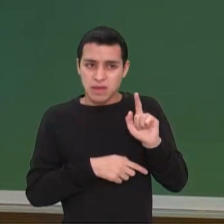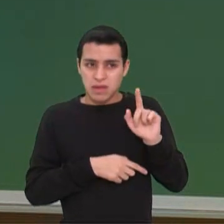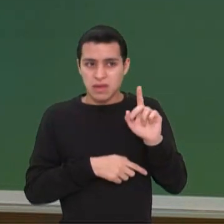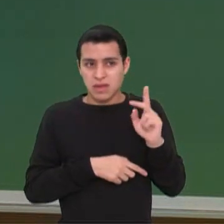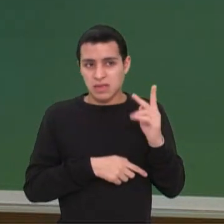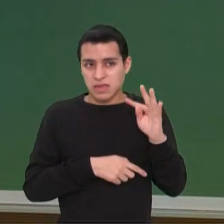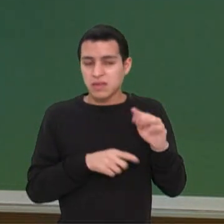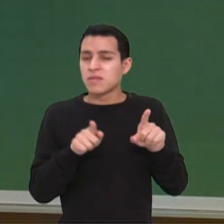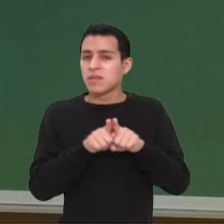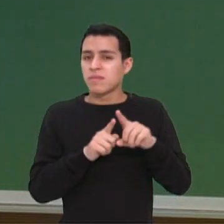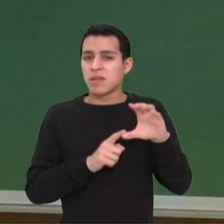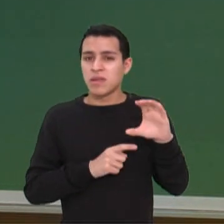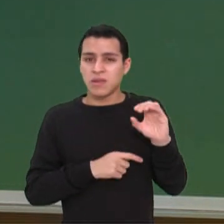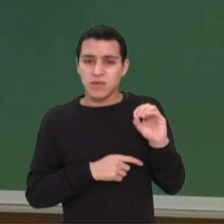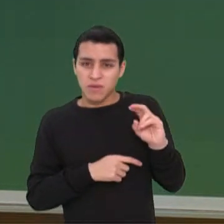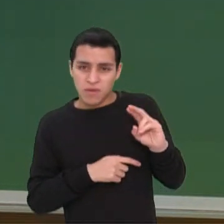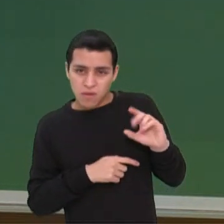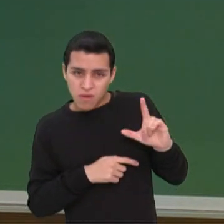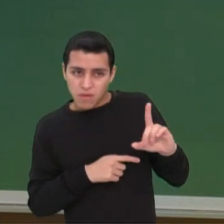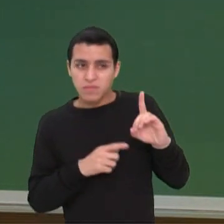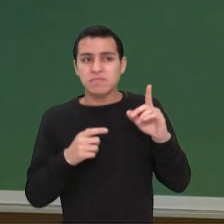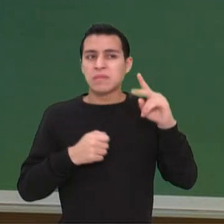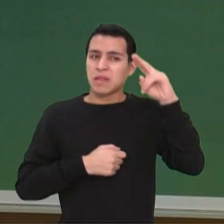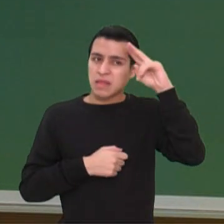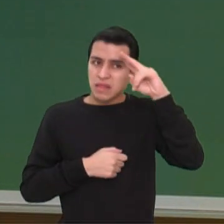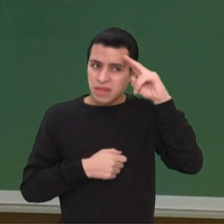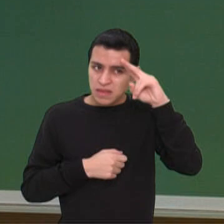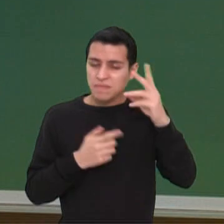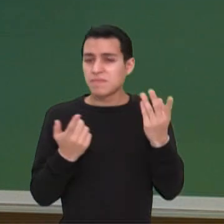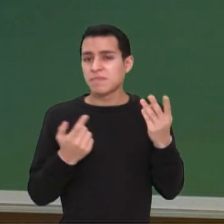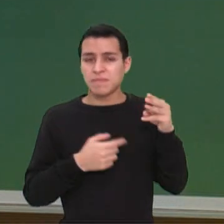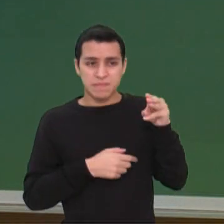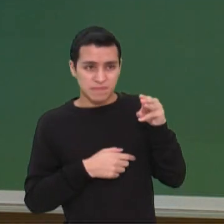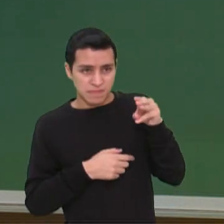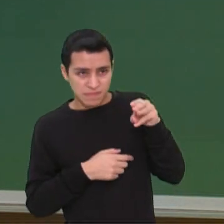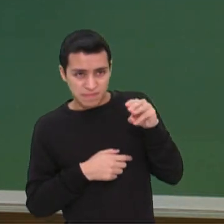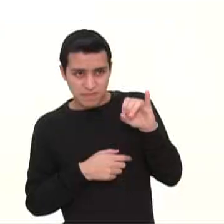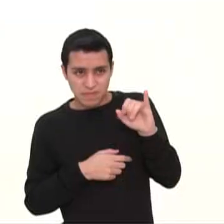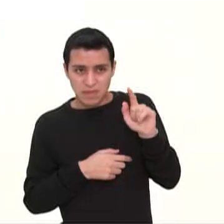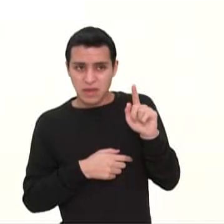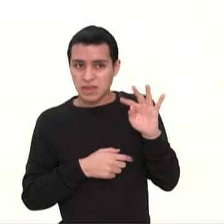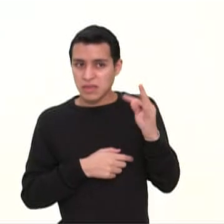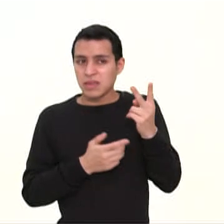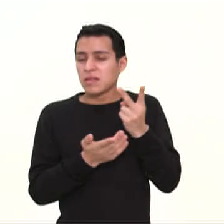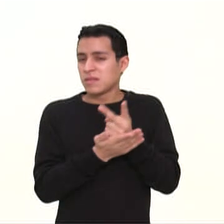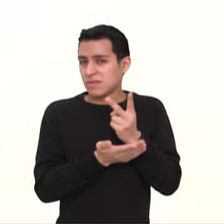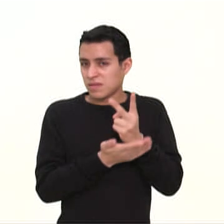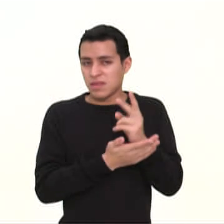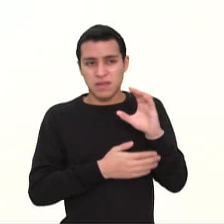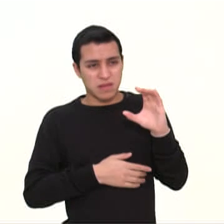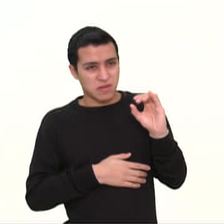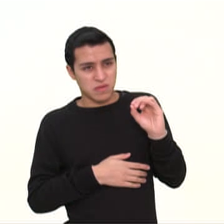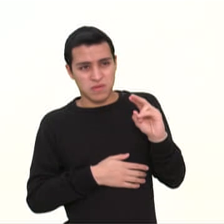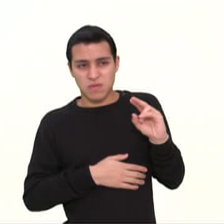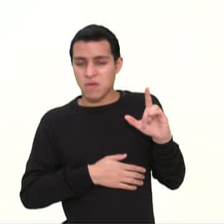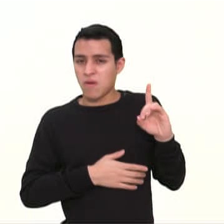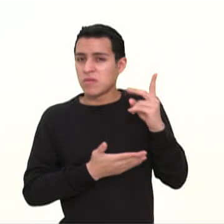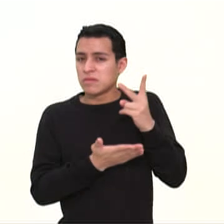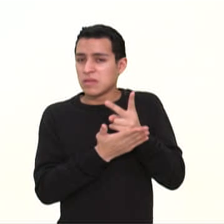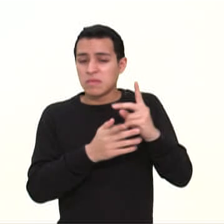could. Lembrando que may e might e could sempre expressam